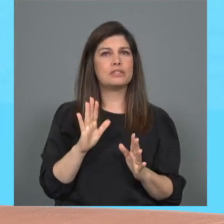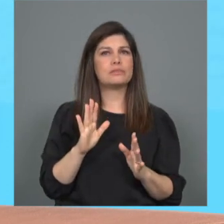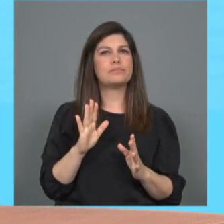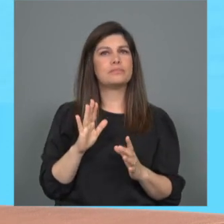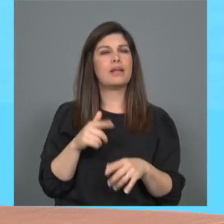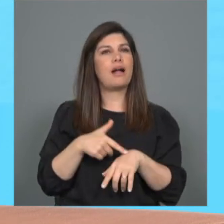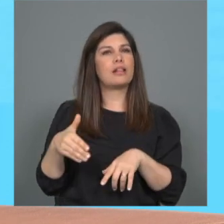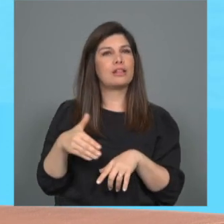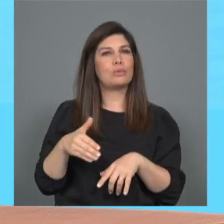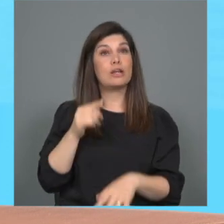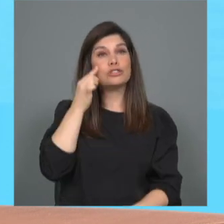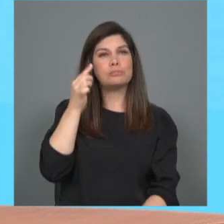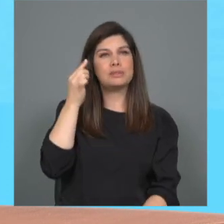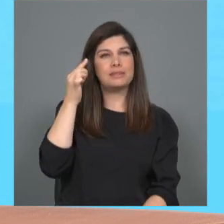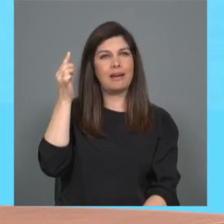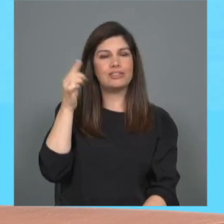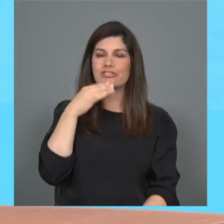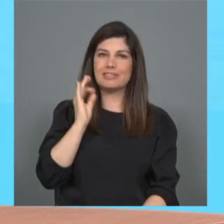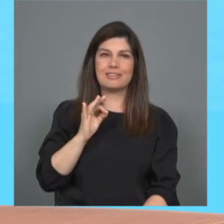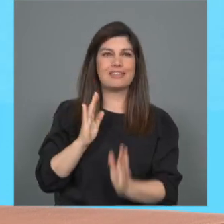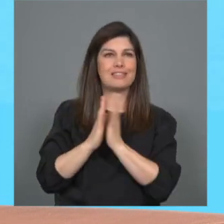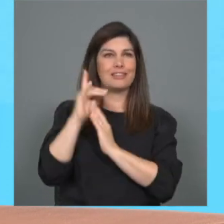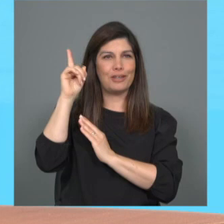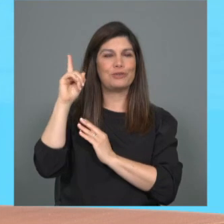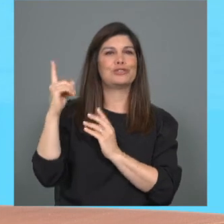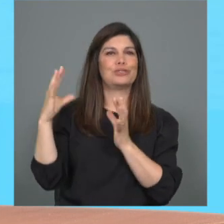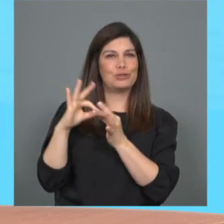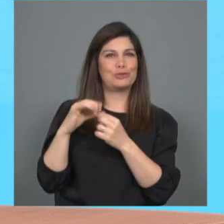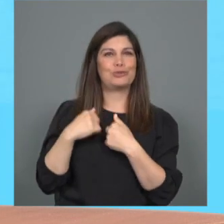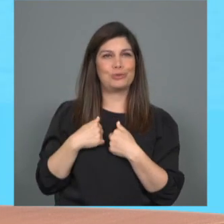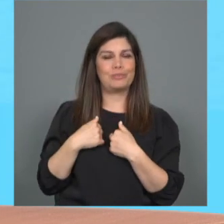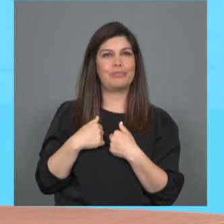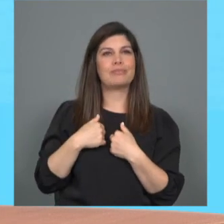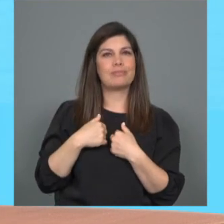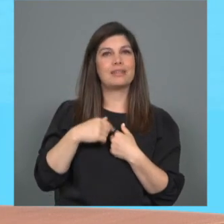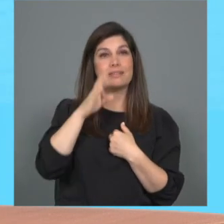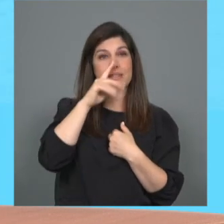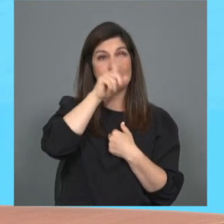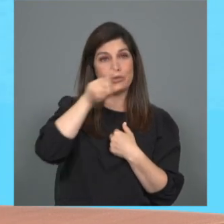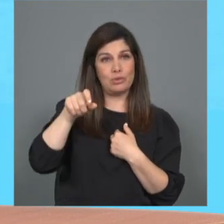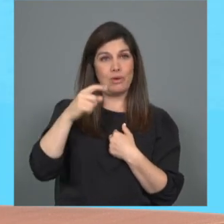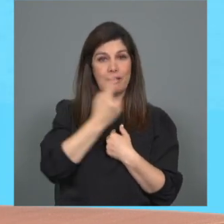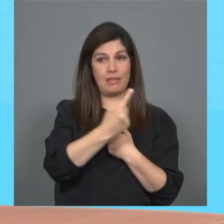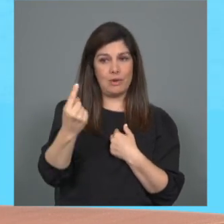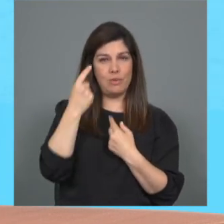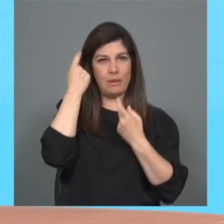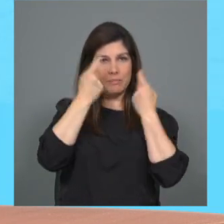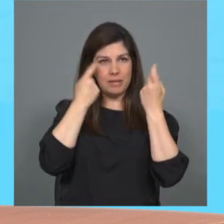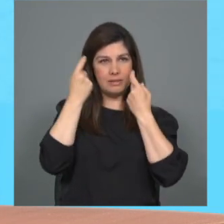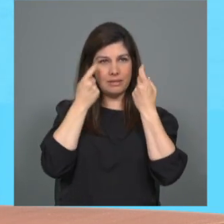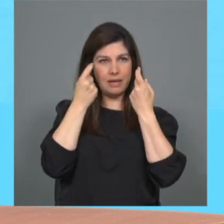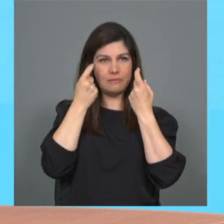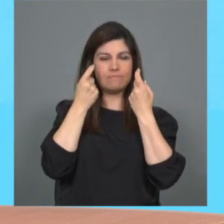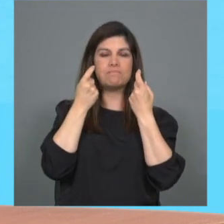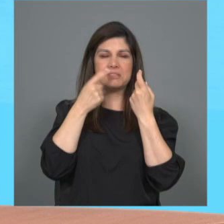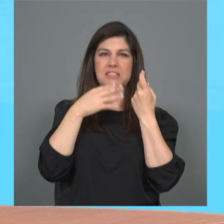certos momentos. Eu acho que toda a gente, se puser a pensar, a meditar, tem pelo menos uma mão